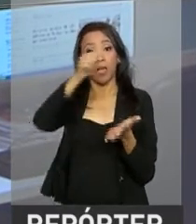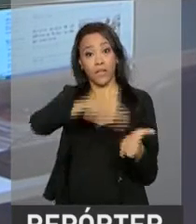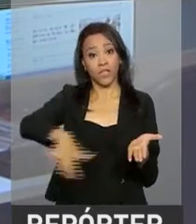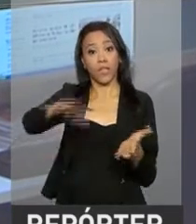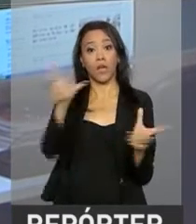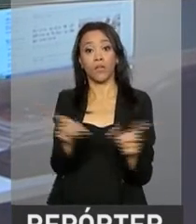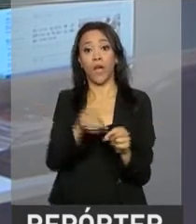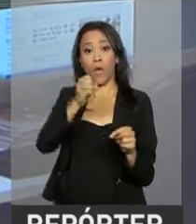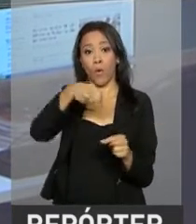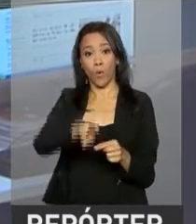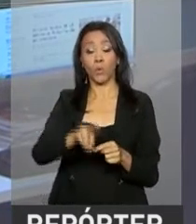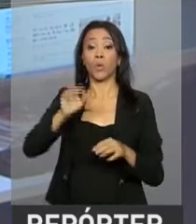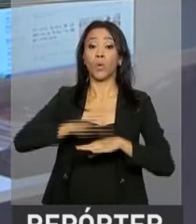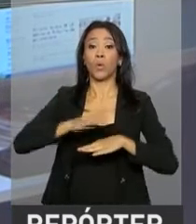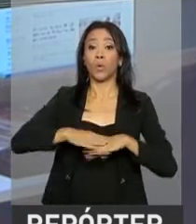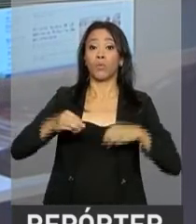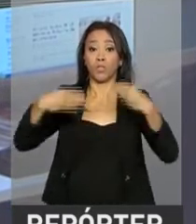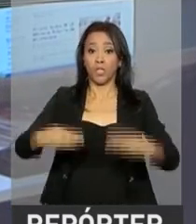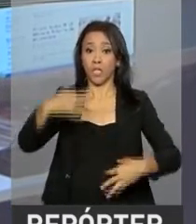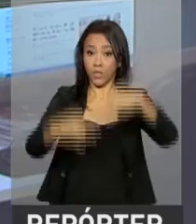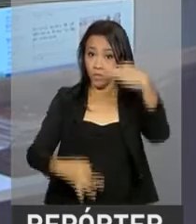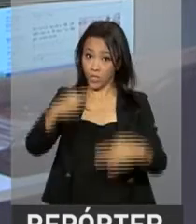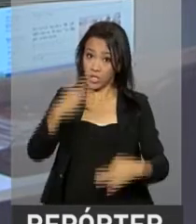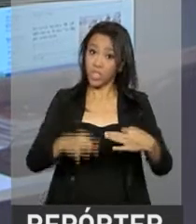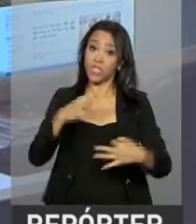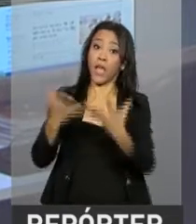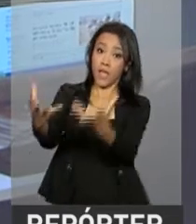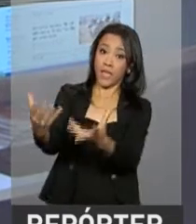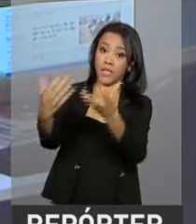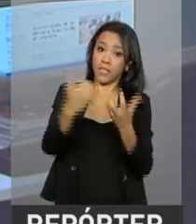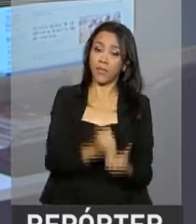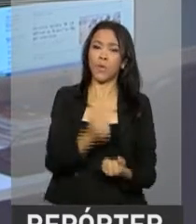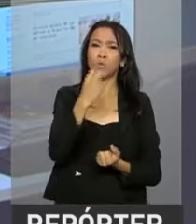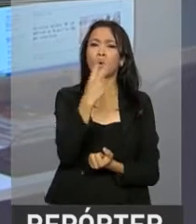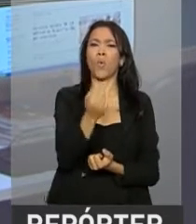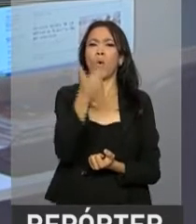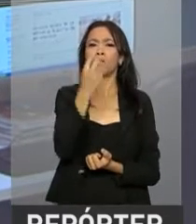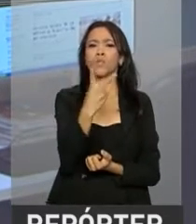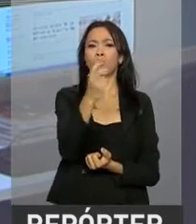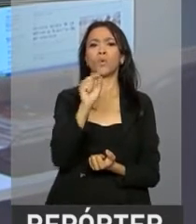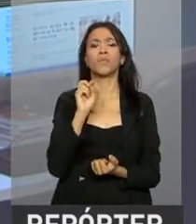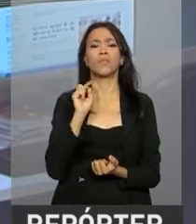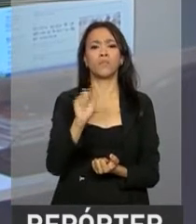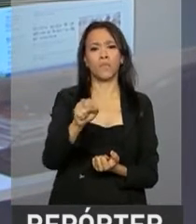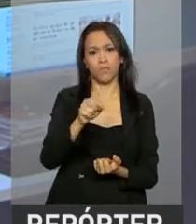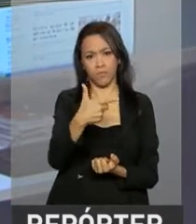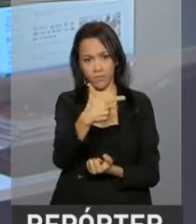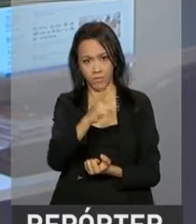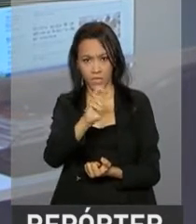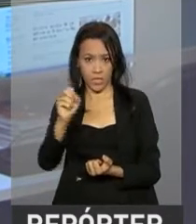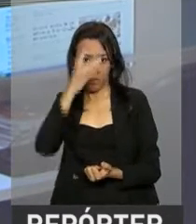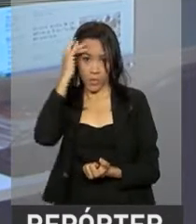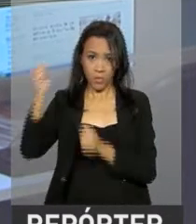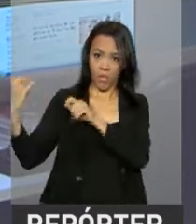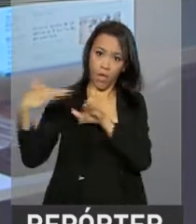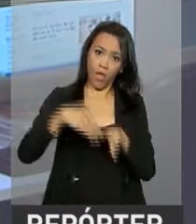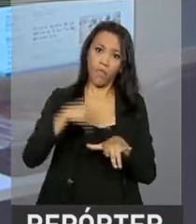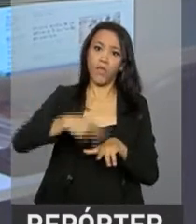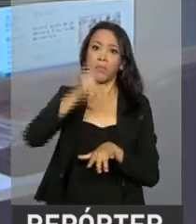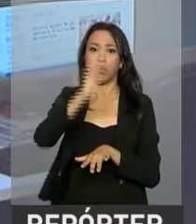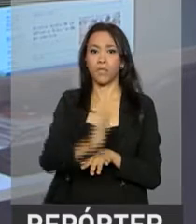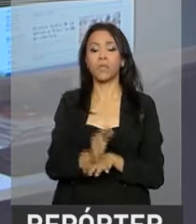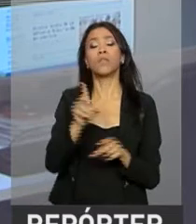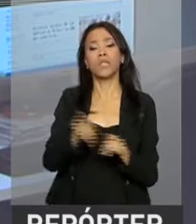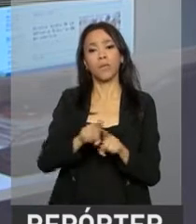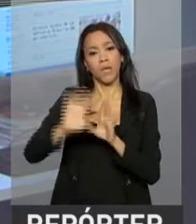Ministério da Justiça, o país já recebeu quase 2.300 pessoas que fugiram da guerra na Síria. Michel Temer também falou